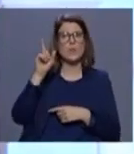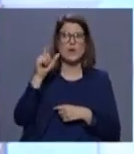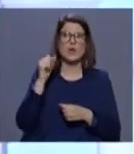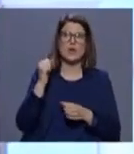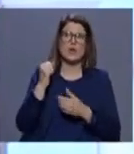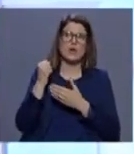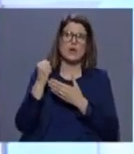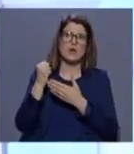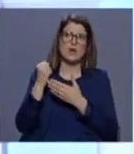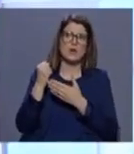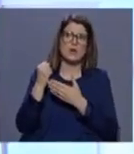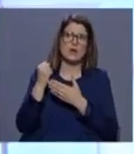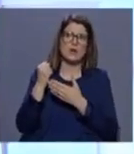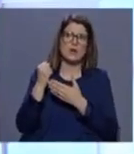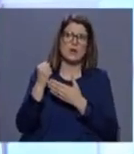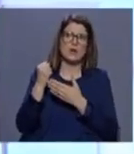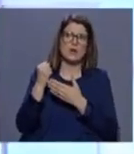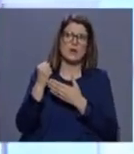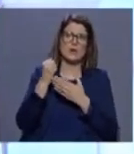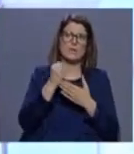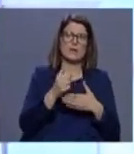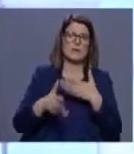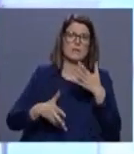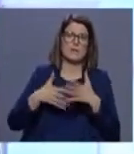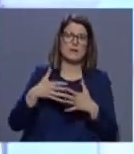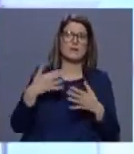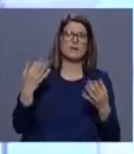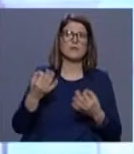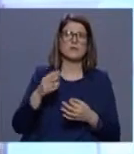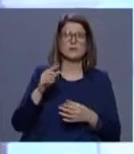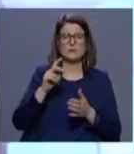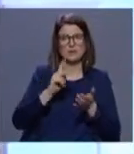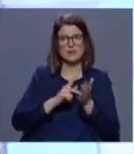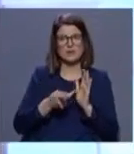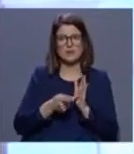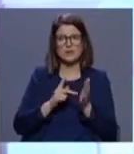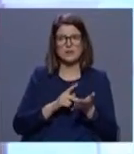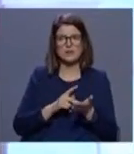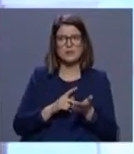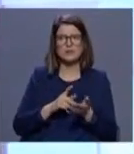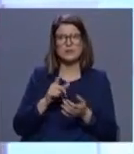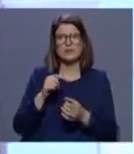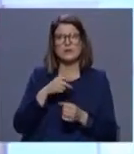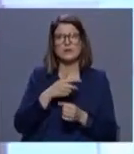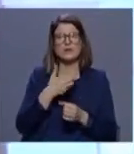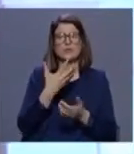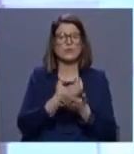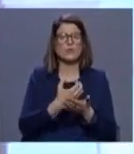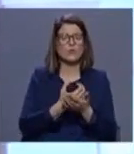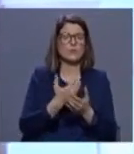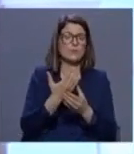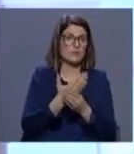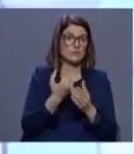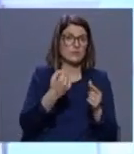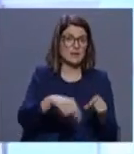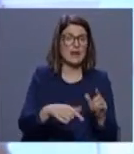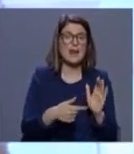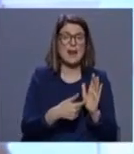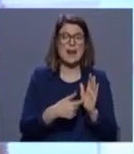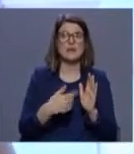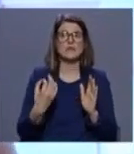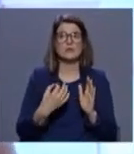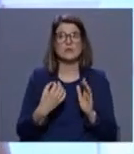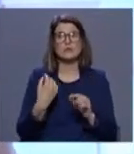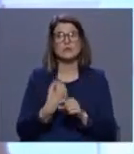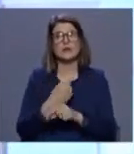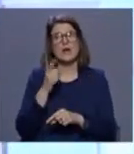apoio da própria fábrica de cerâmica, dos nossos técnicos, da documentação que nós tínhamos disponível, mas também daquilo que estava